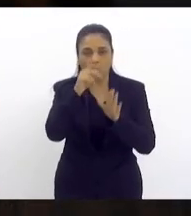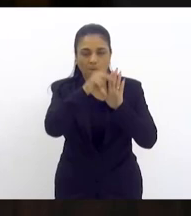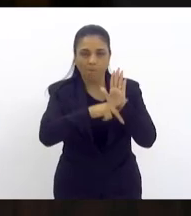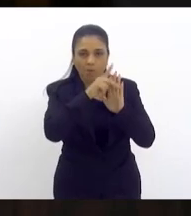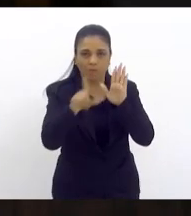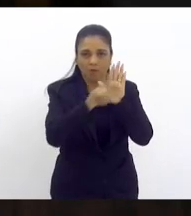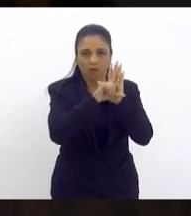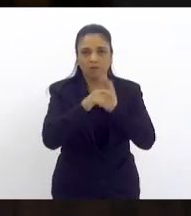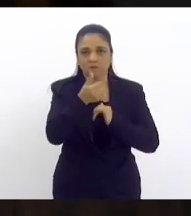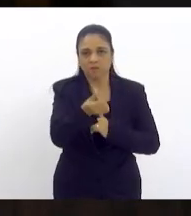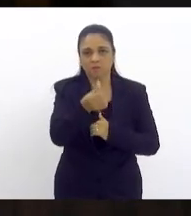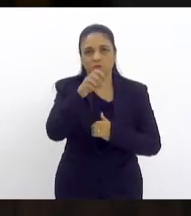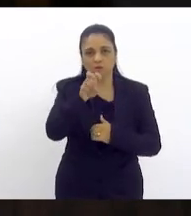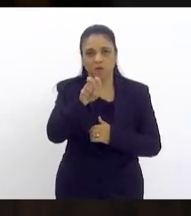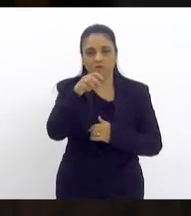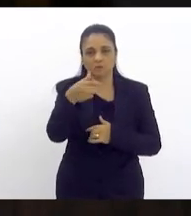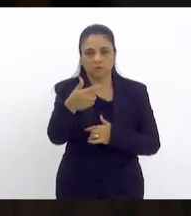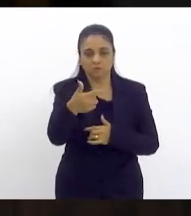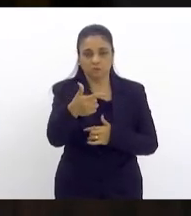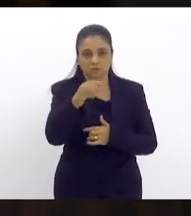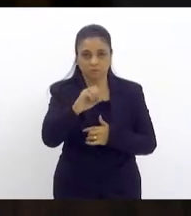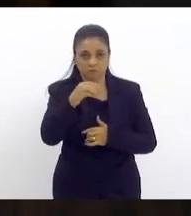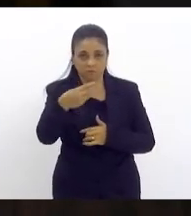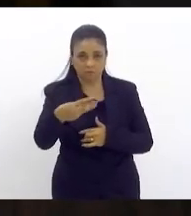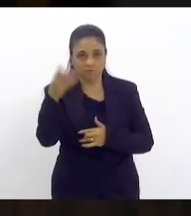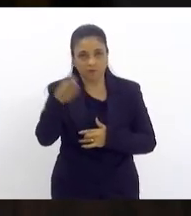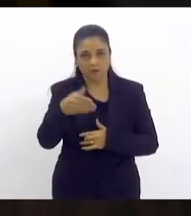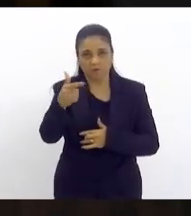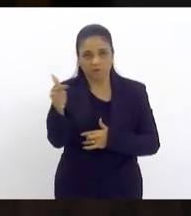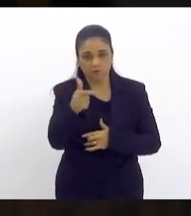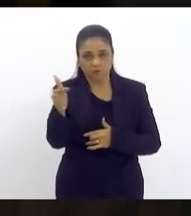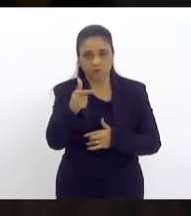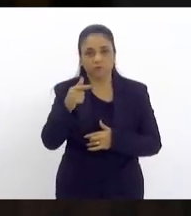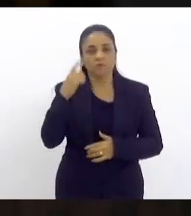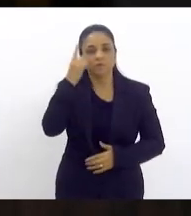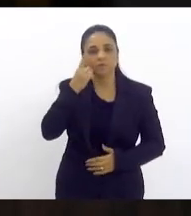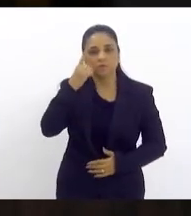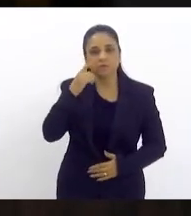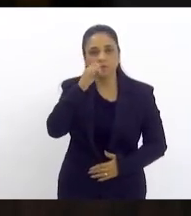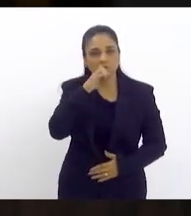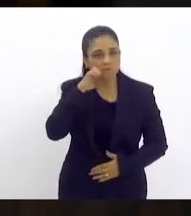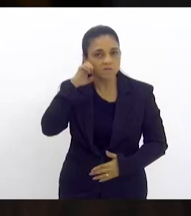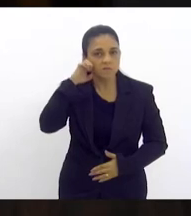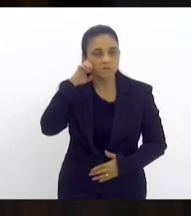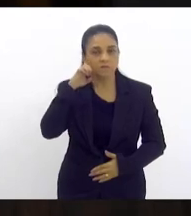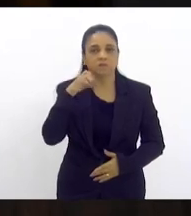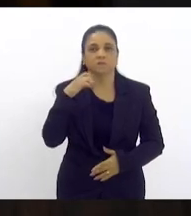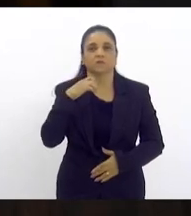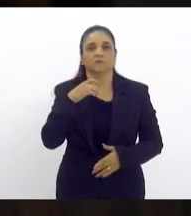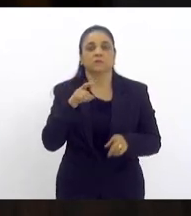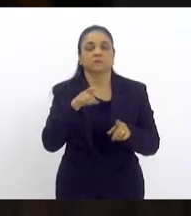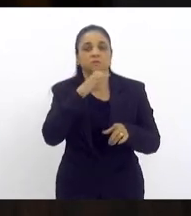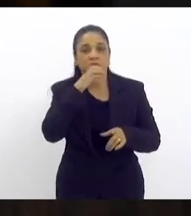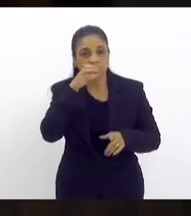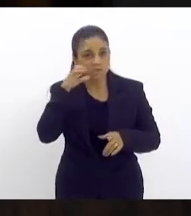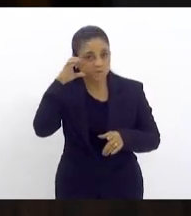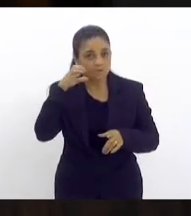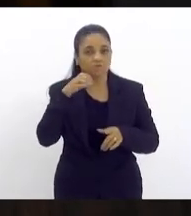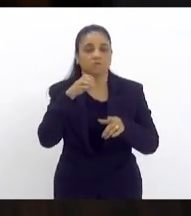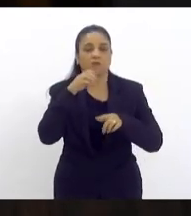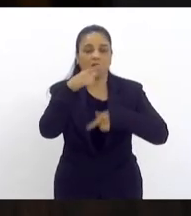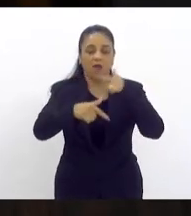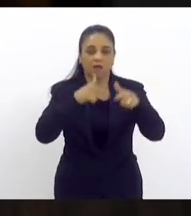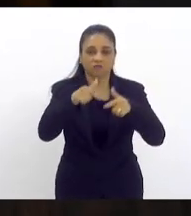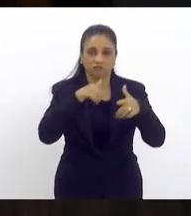de lei número 6.513 2022 de autoria da deputada Célia e Jordão que dispõe sobre atividades relacionadas